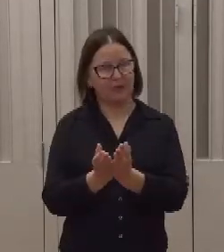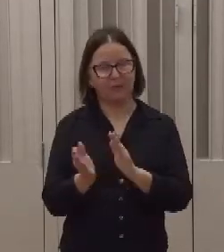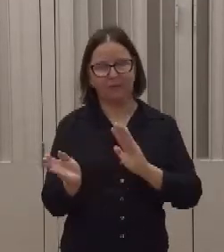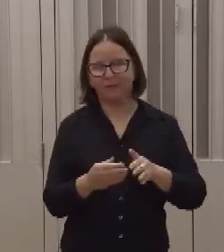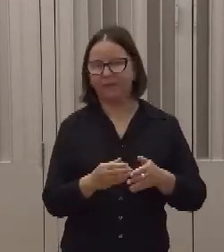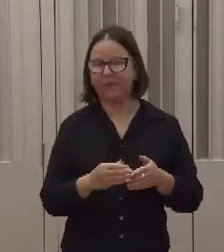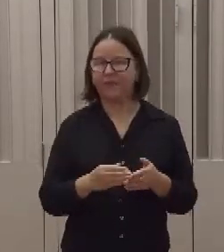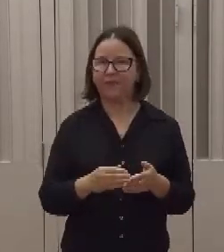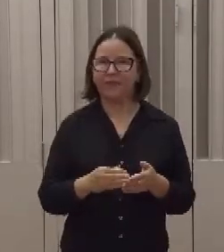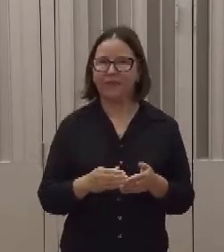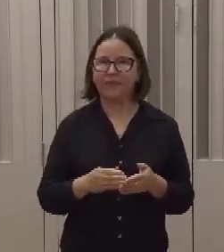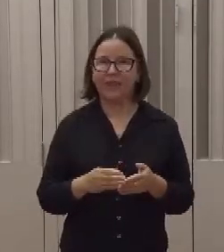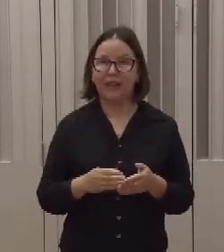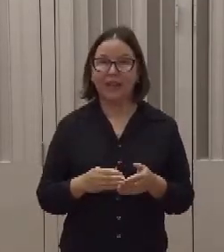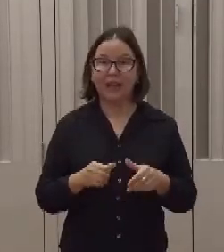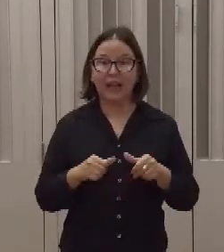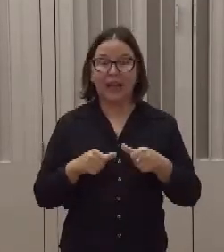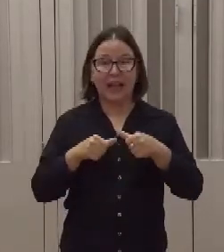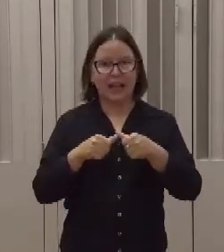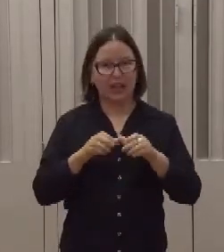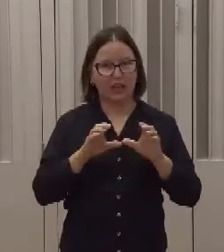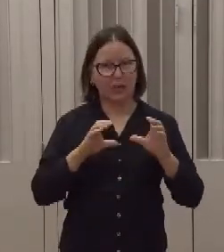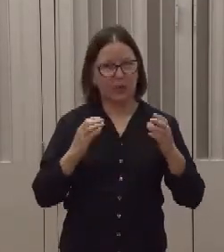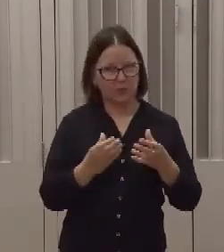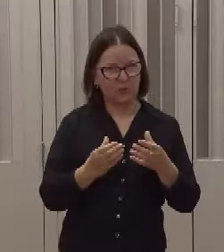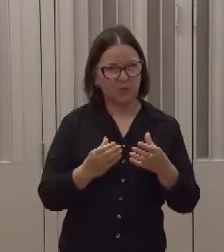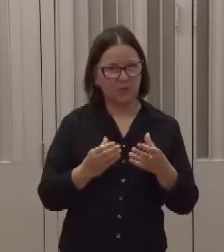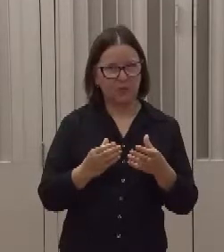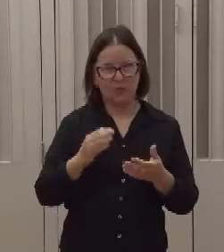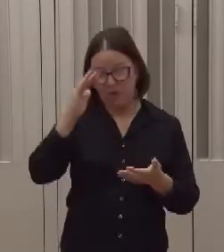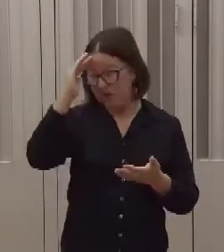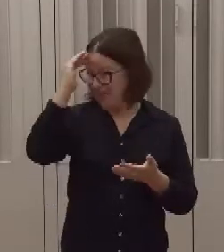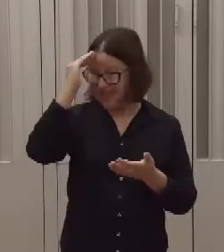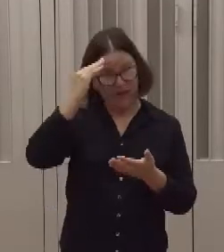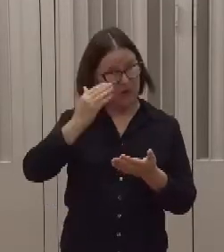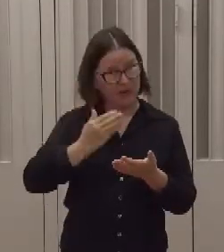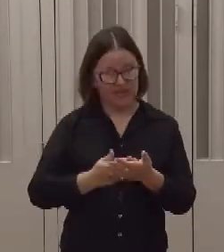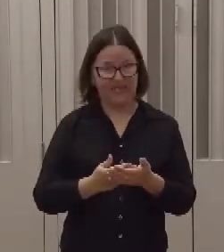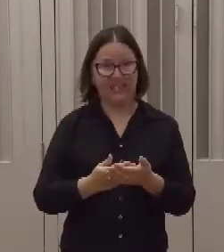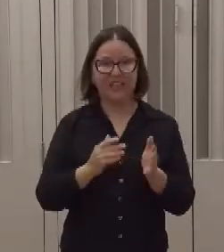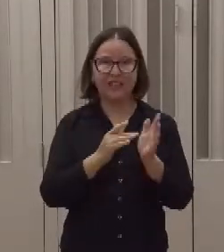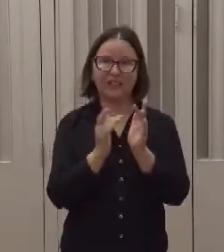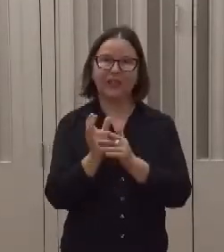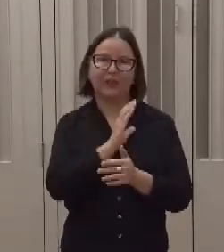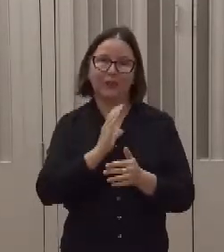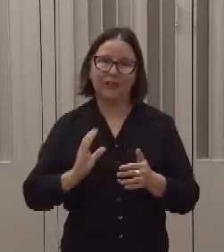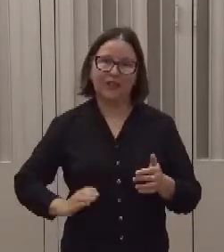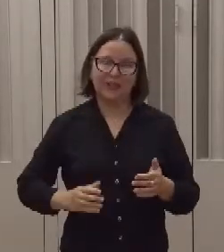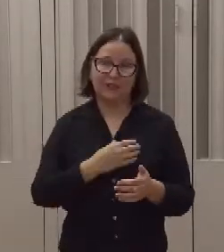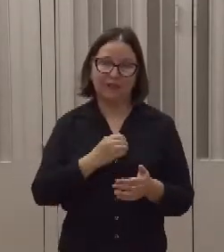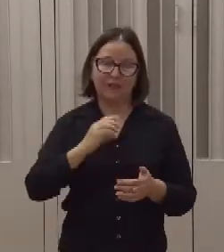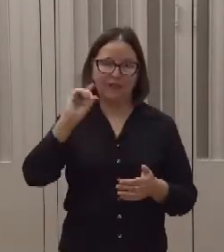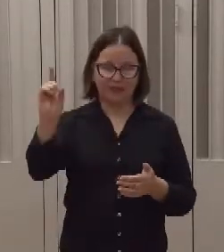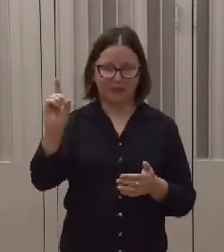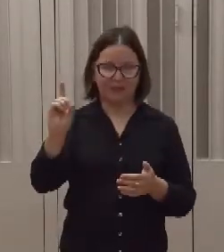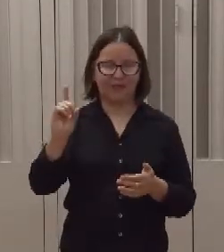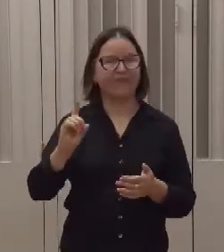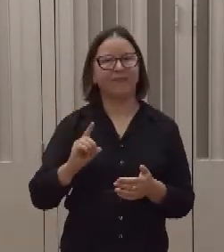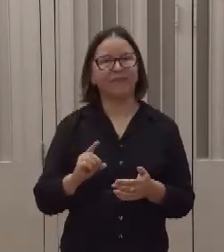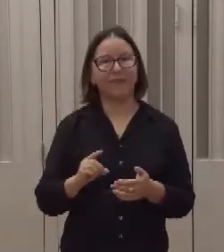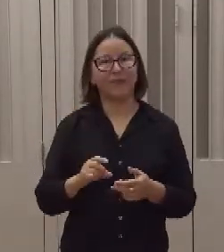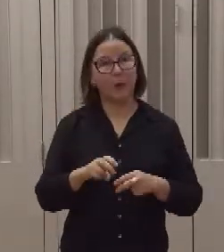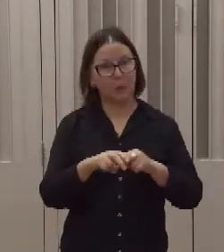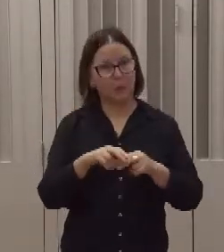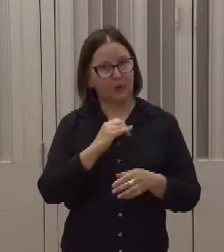é plenamente o Cristo e o Filho de Deus. E por esse motivo, João escolhe o termo